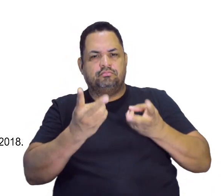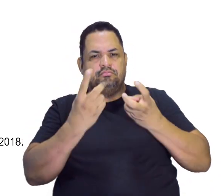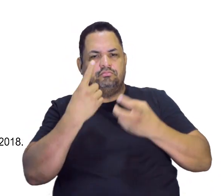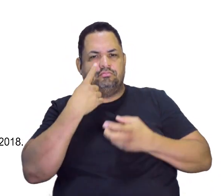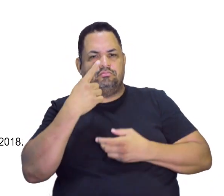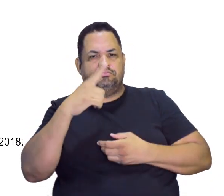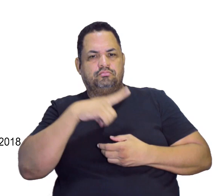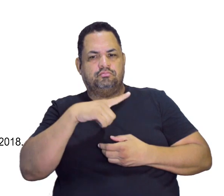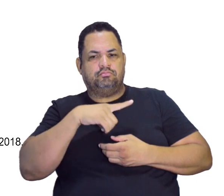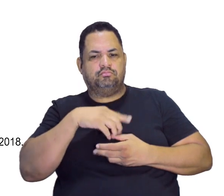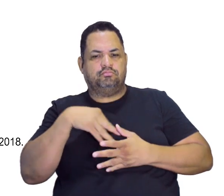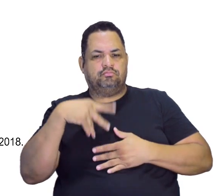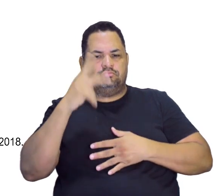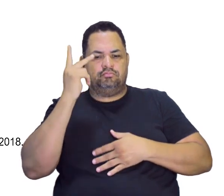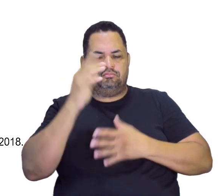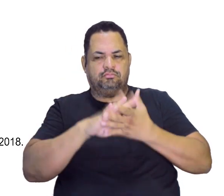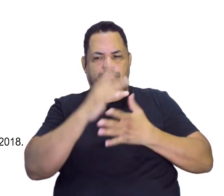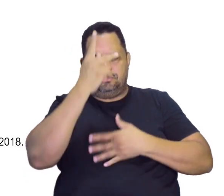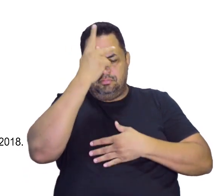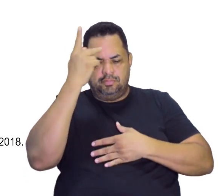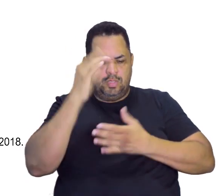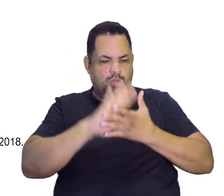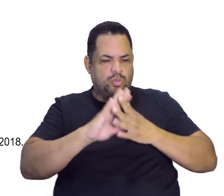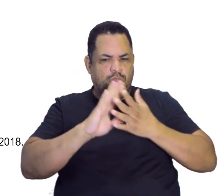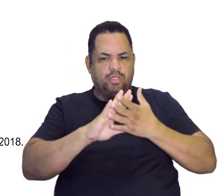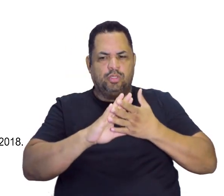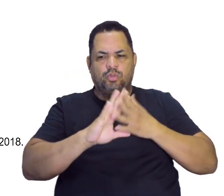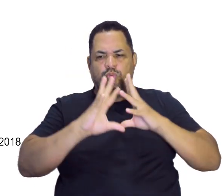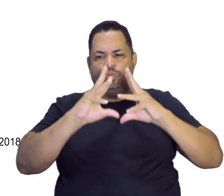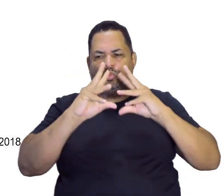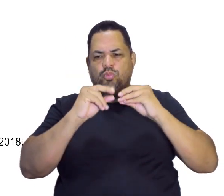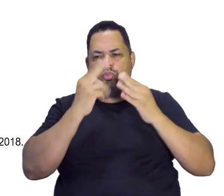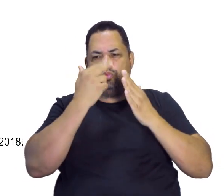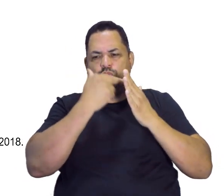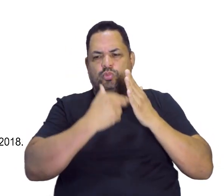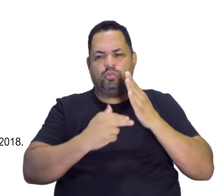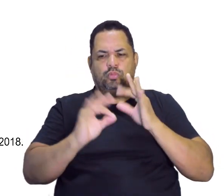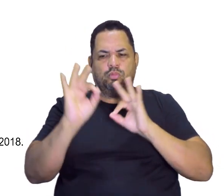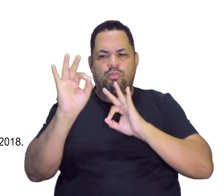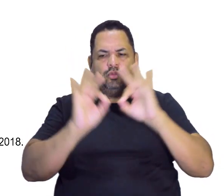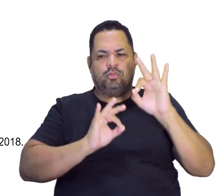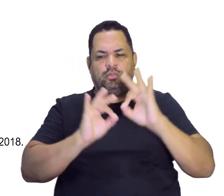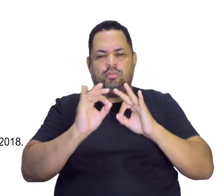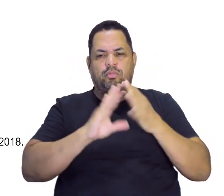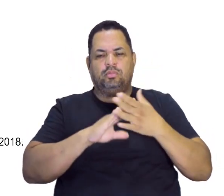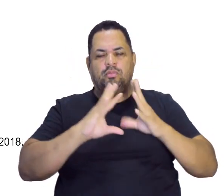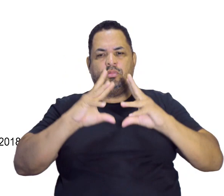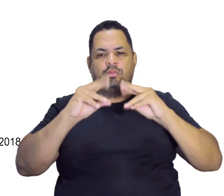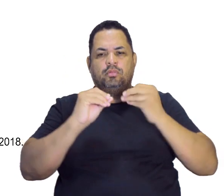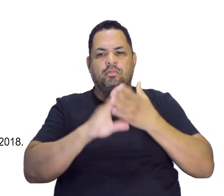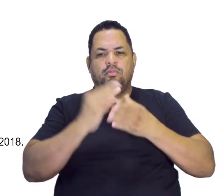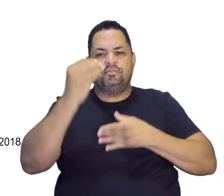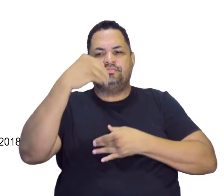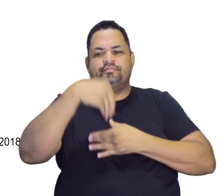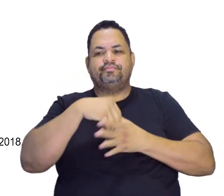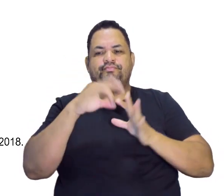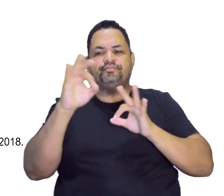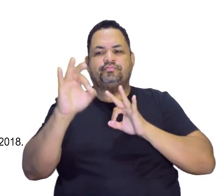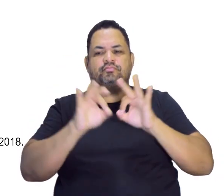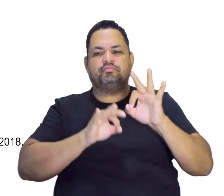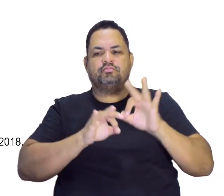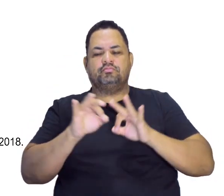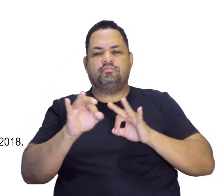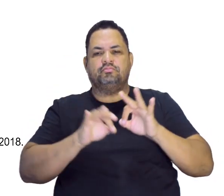uma pessoa lá porque tinha todos os traços até os músculos e tudo mais as expressões né Tava tudo dentro